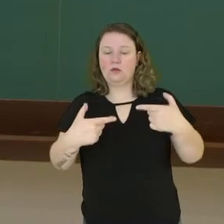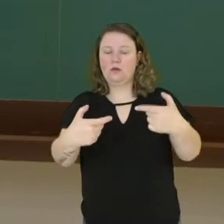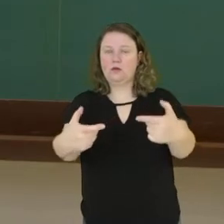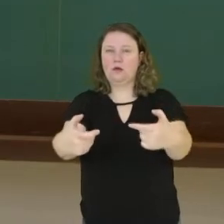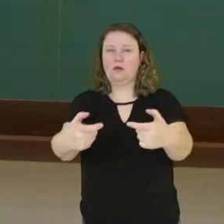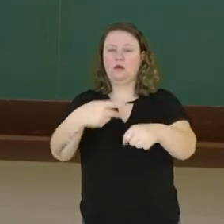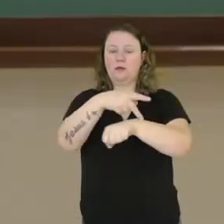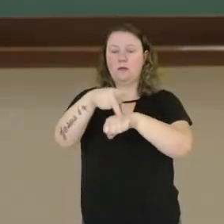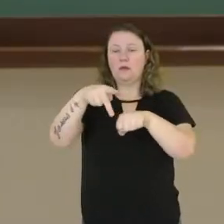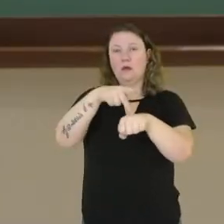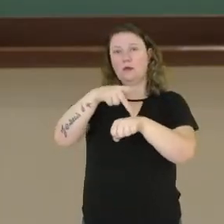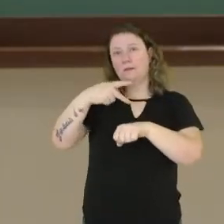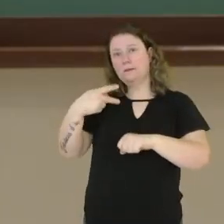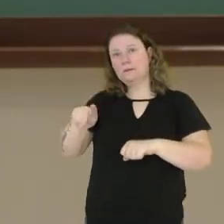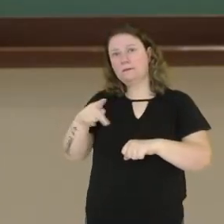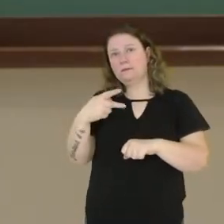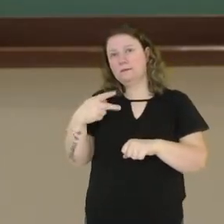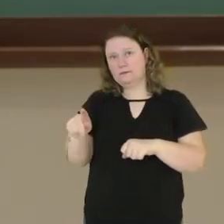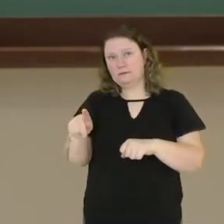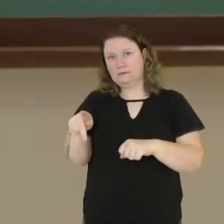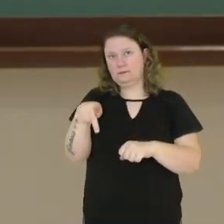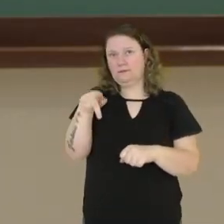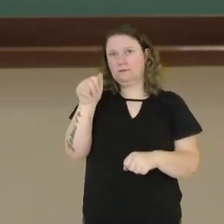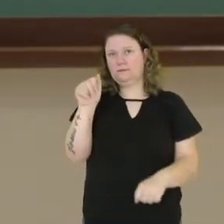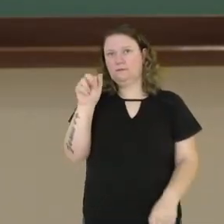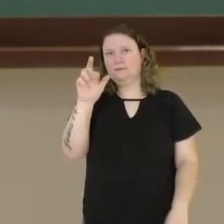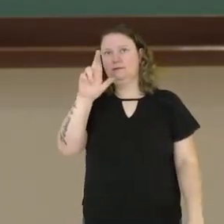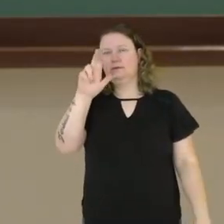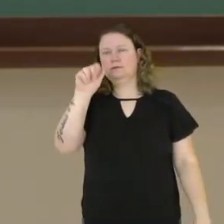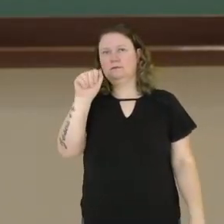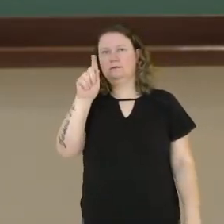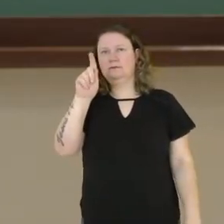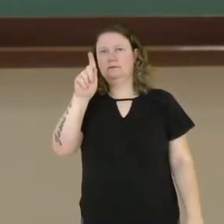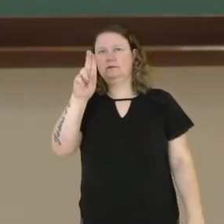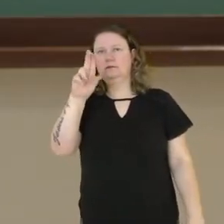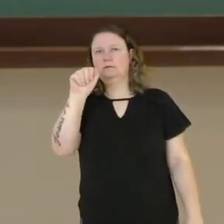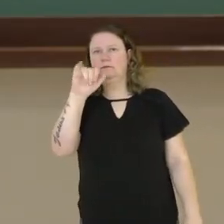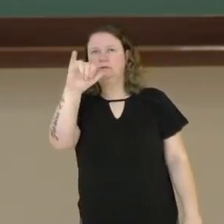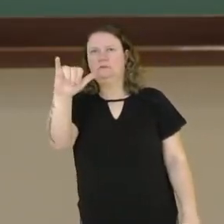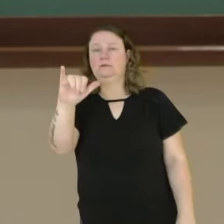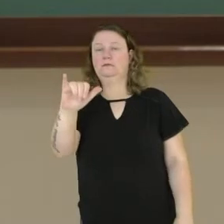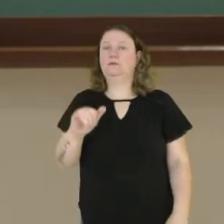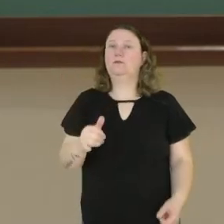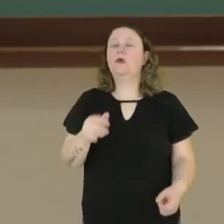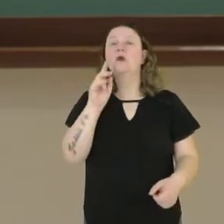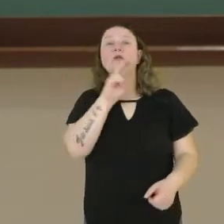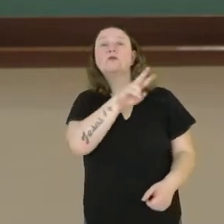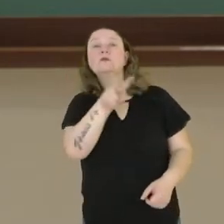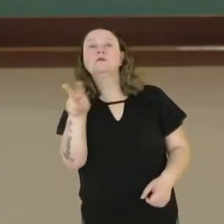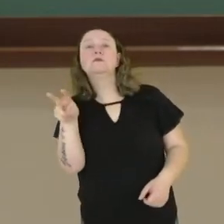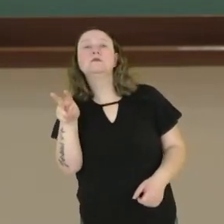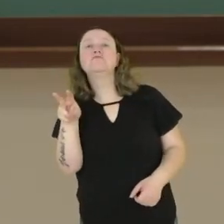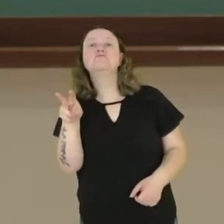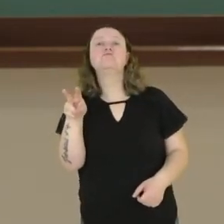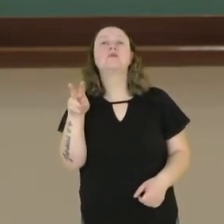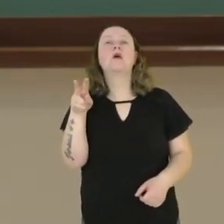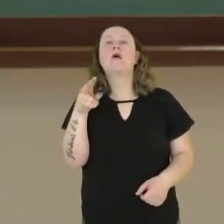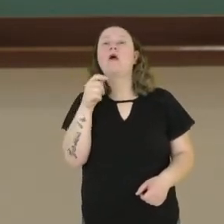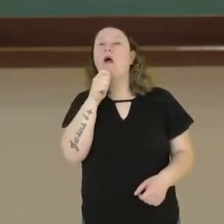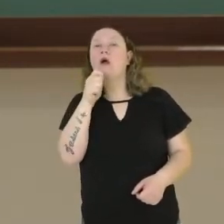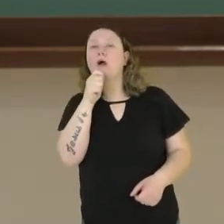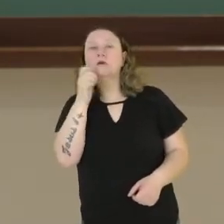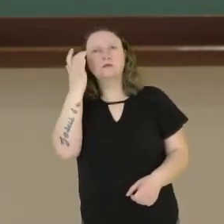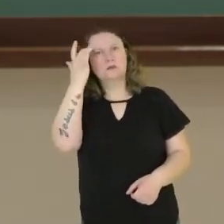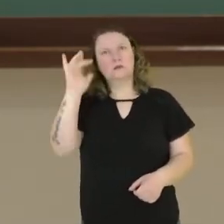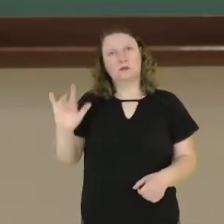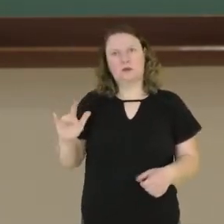Paraguai e vamos ver quais são as origens dessa guerra. Para vocês que não sabem ainda, gente, a Guerra